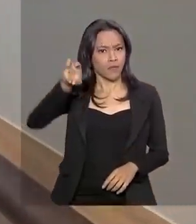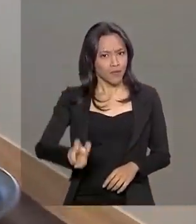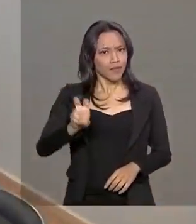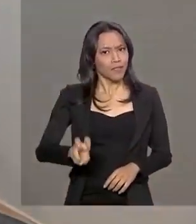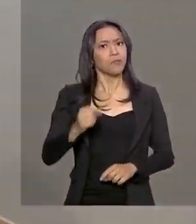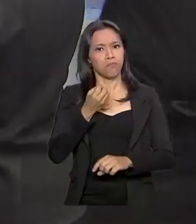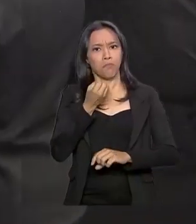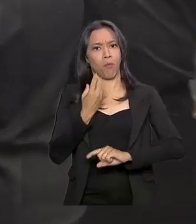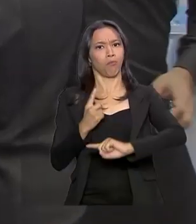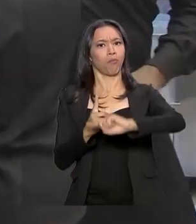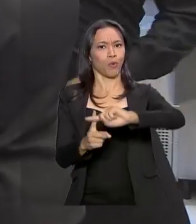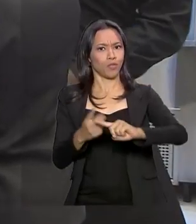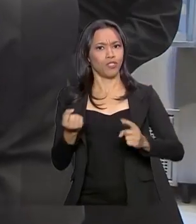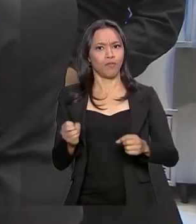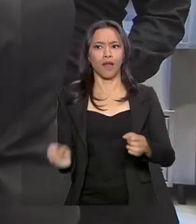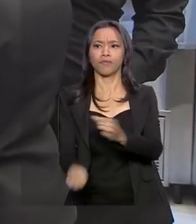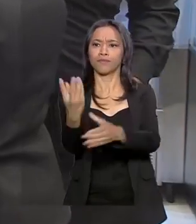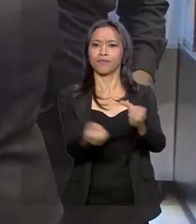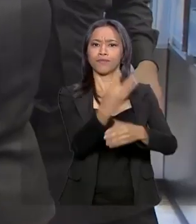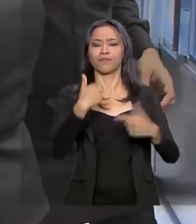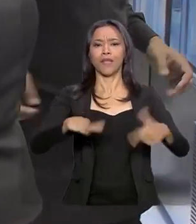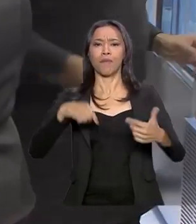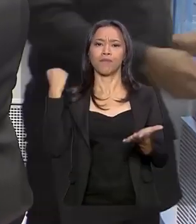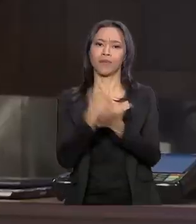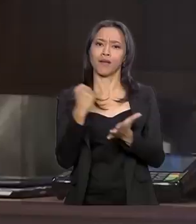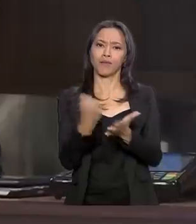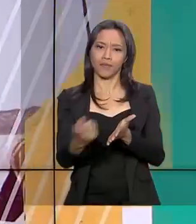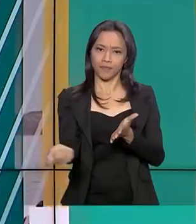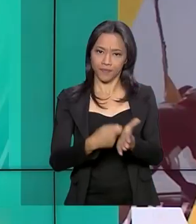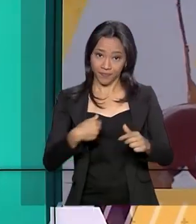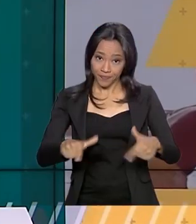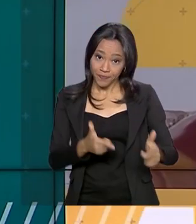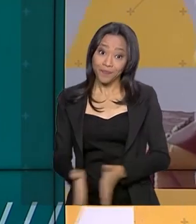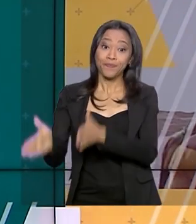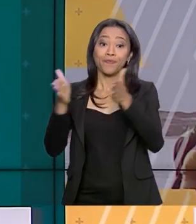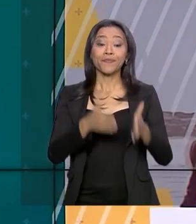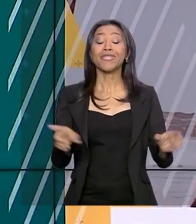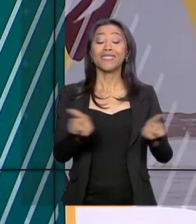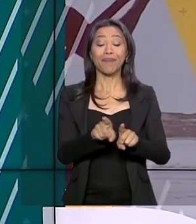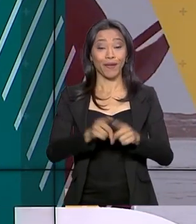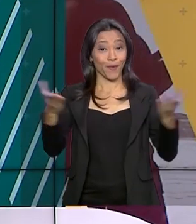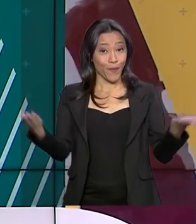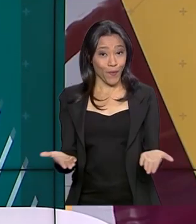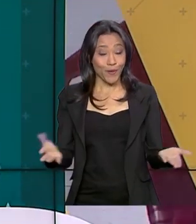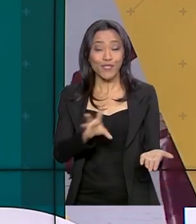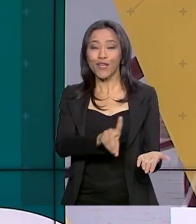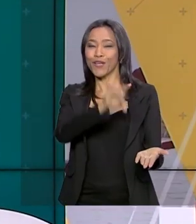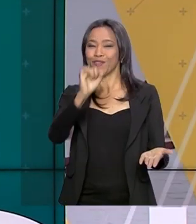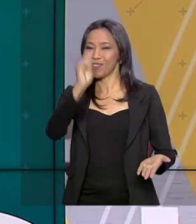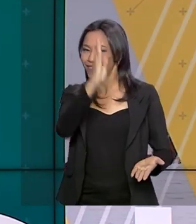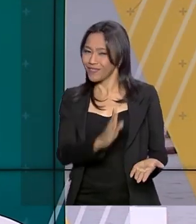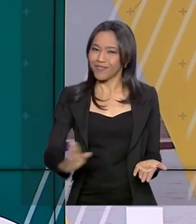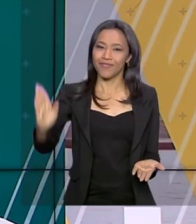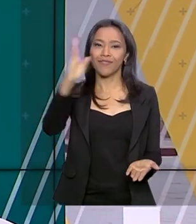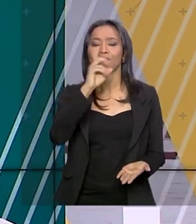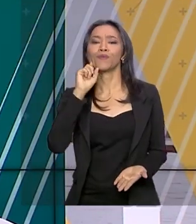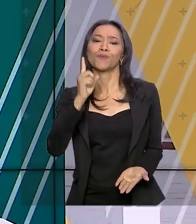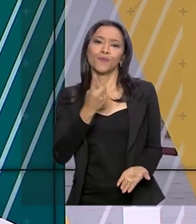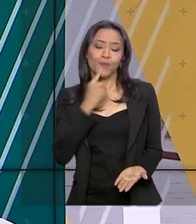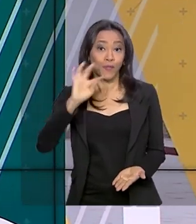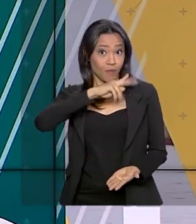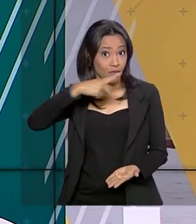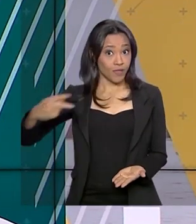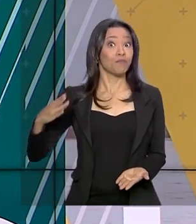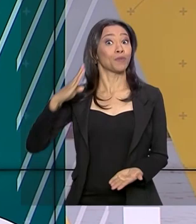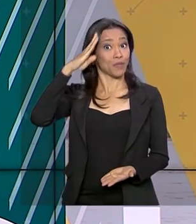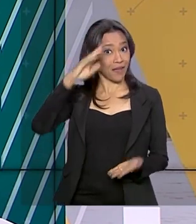na geração de trabalho com carteira assinada e veja também hoje é o dia nacional do surdo eo presidente